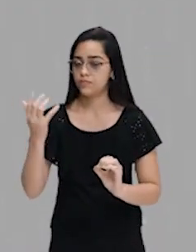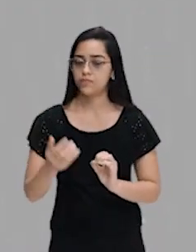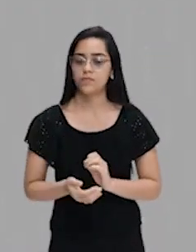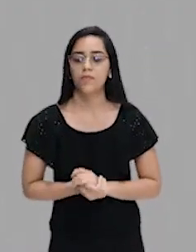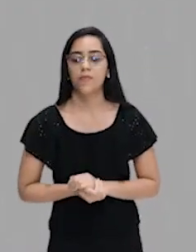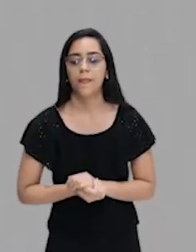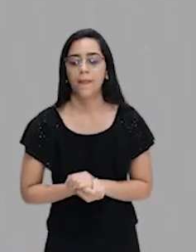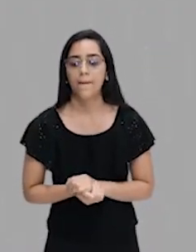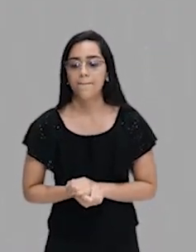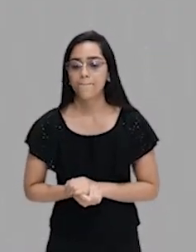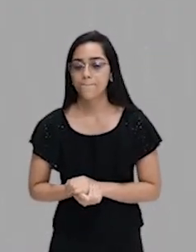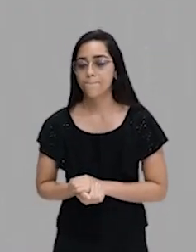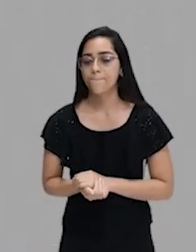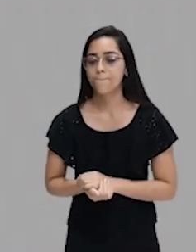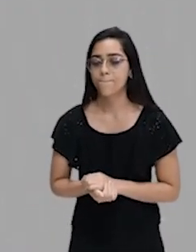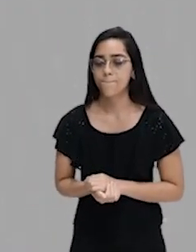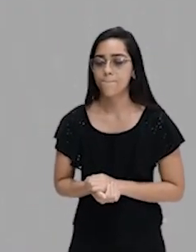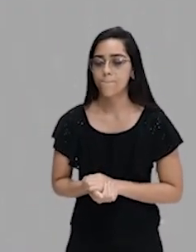ok?